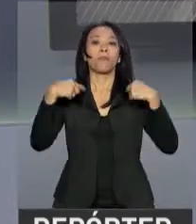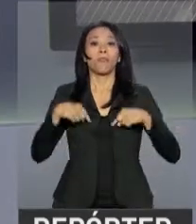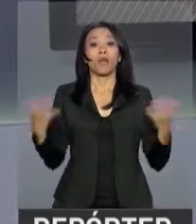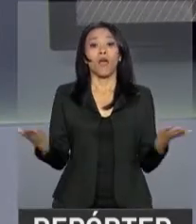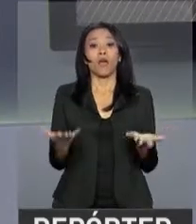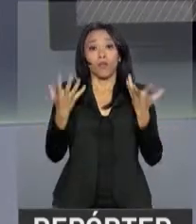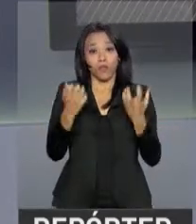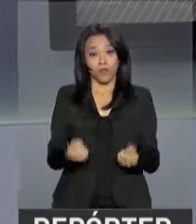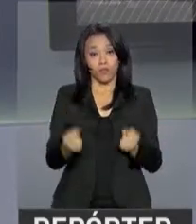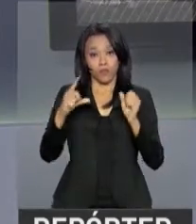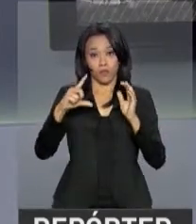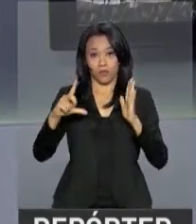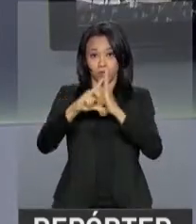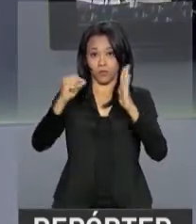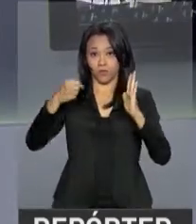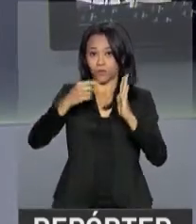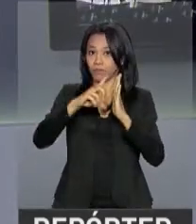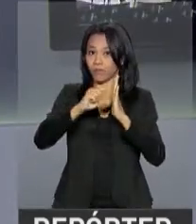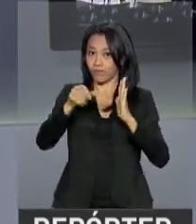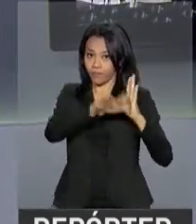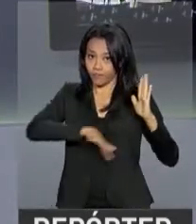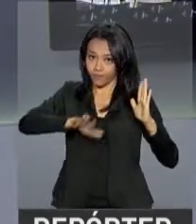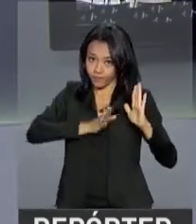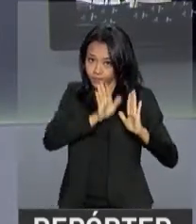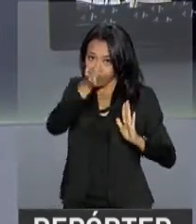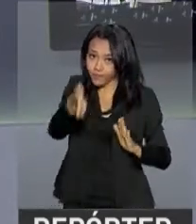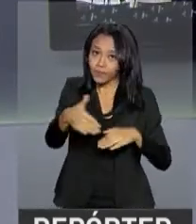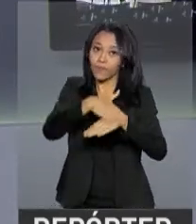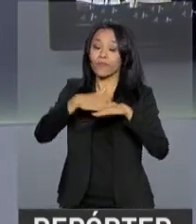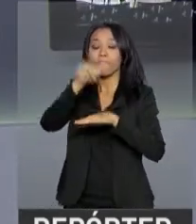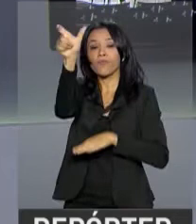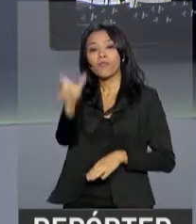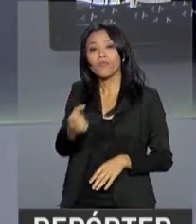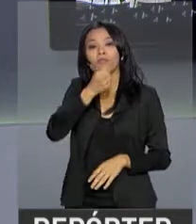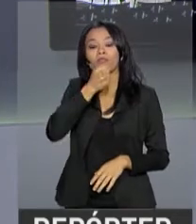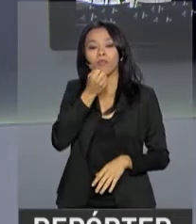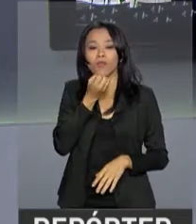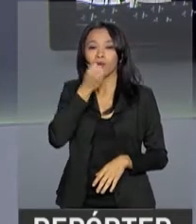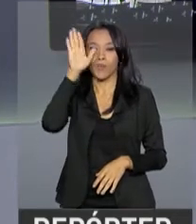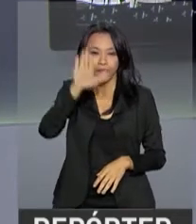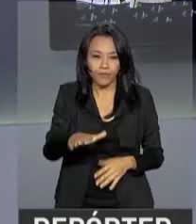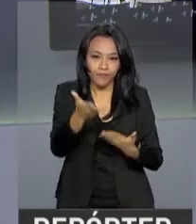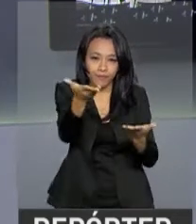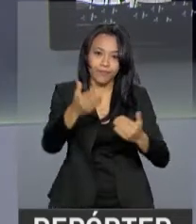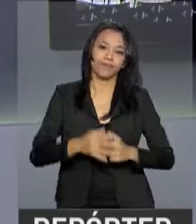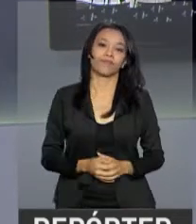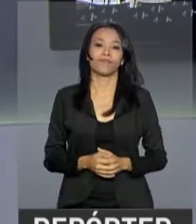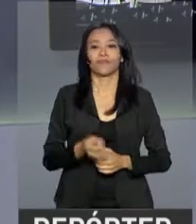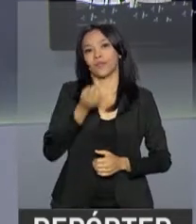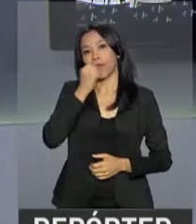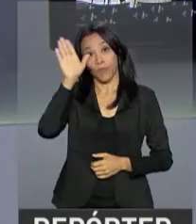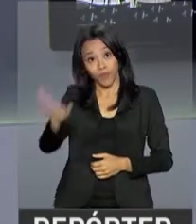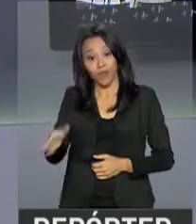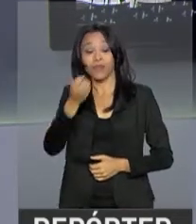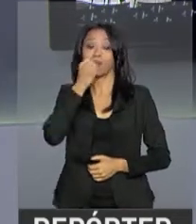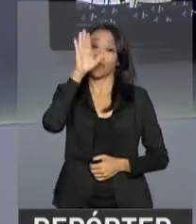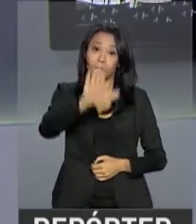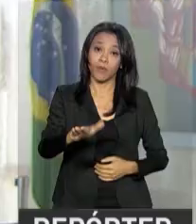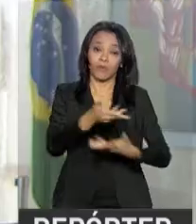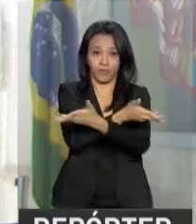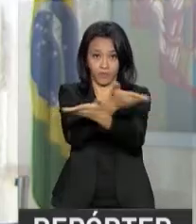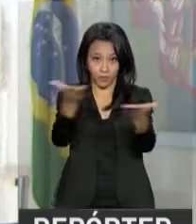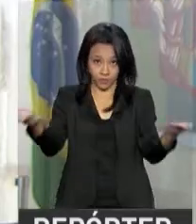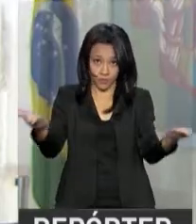conversar com a repórter gabriela noronha olá gabi boa tarde pra você boa tarde thaís uma boa tarde a